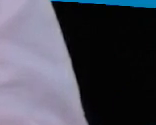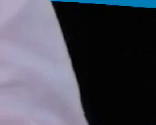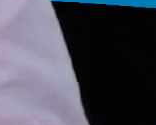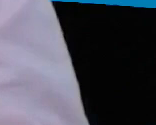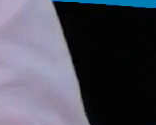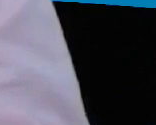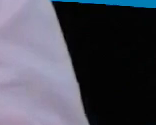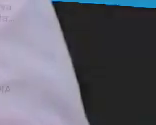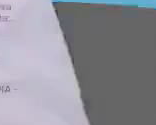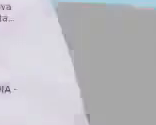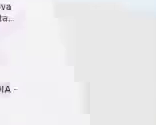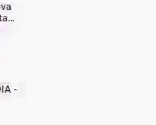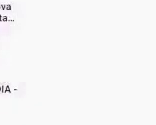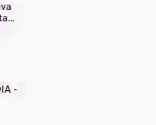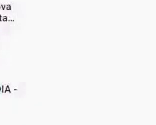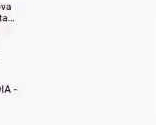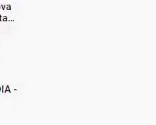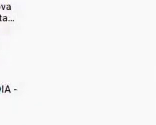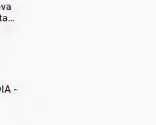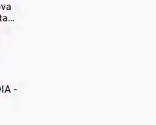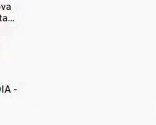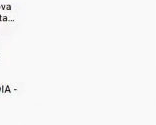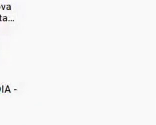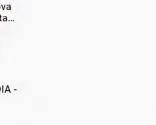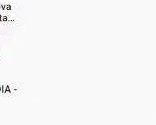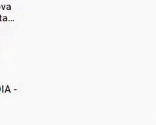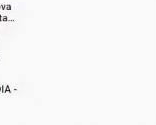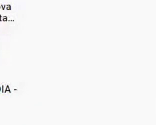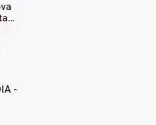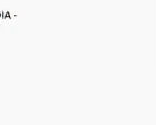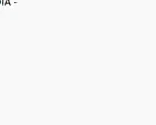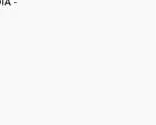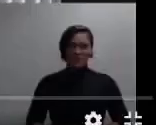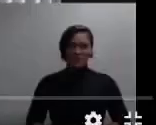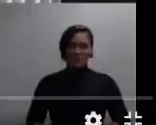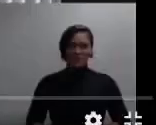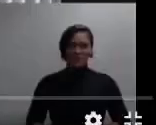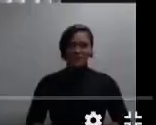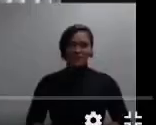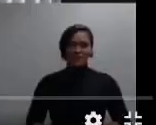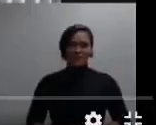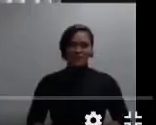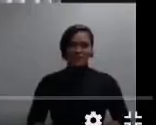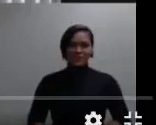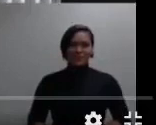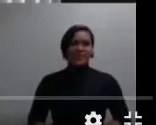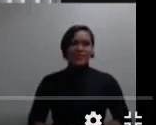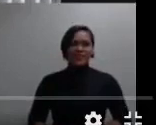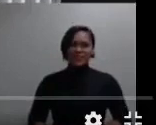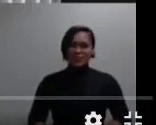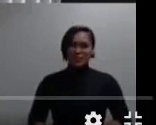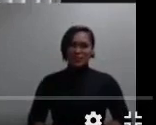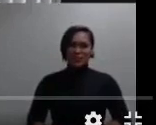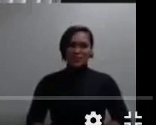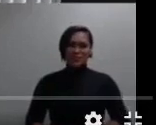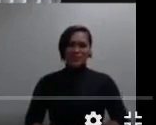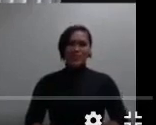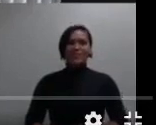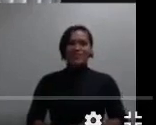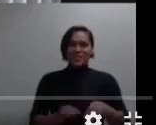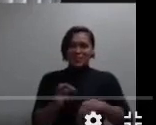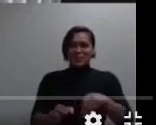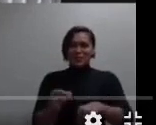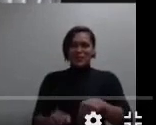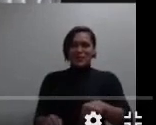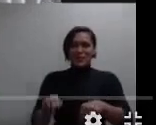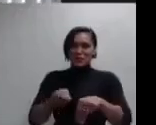do Ceará, foi do Tribunal Regional Federal da 5ª Região, com sede em Recife, e de lá